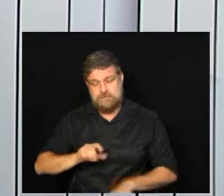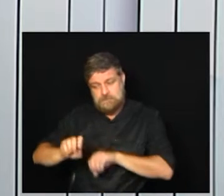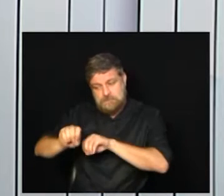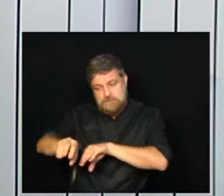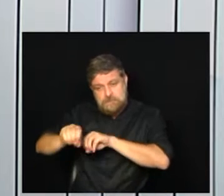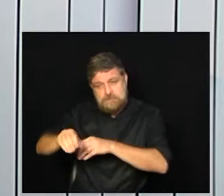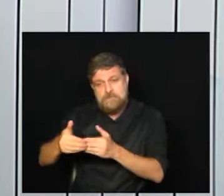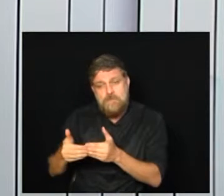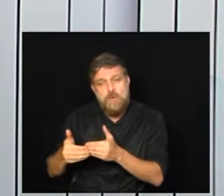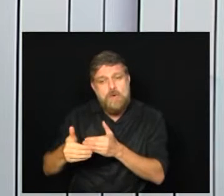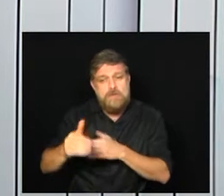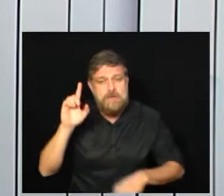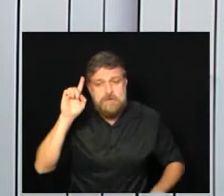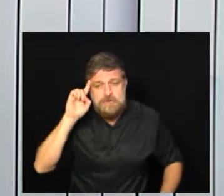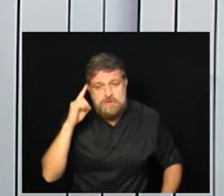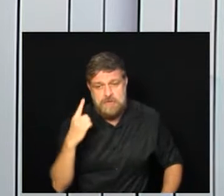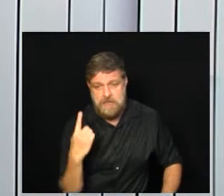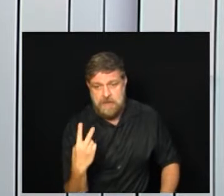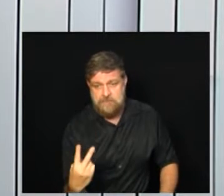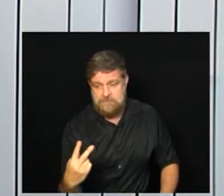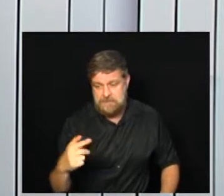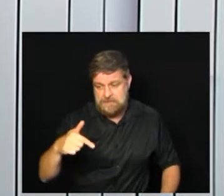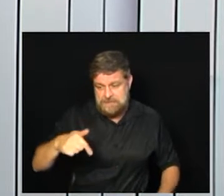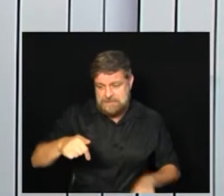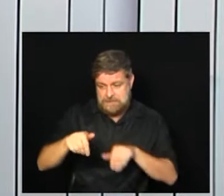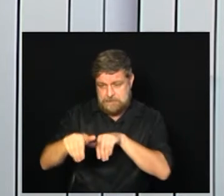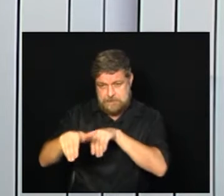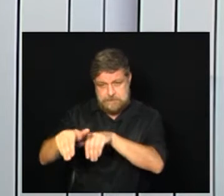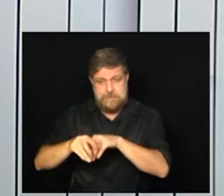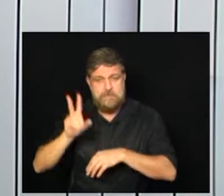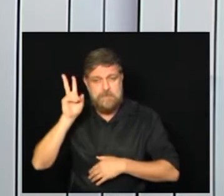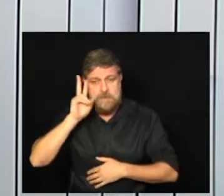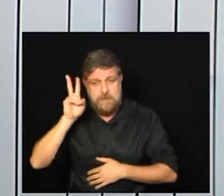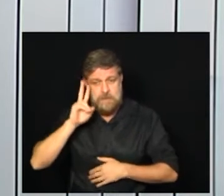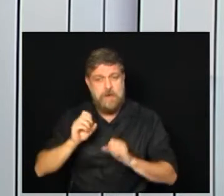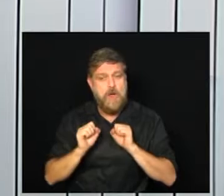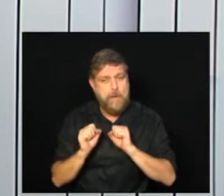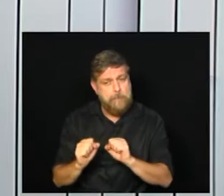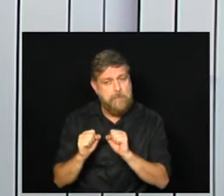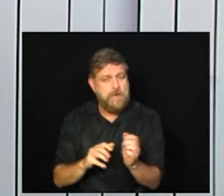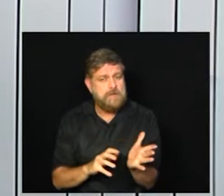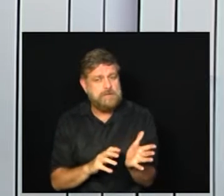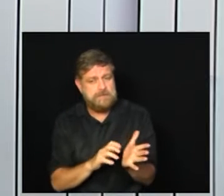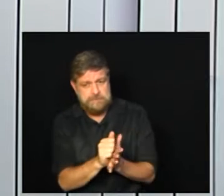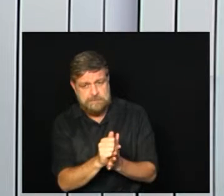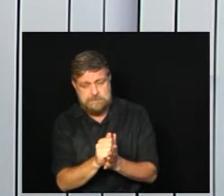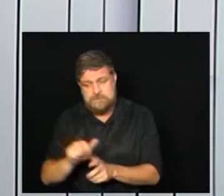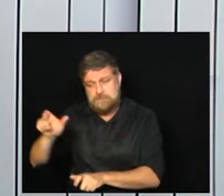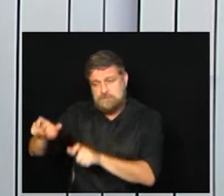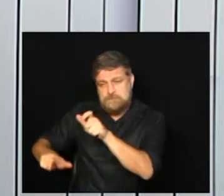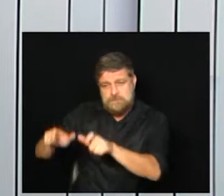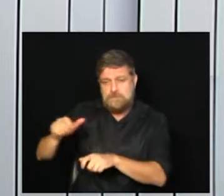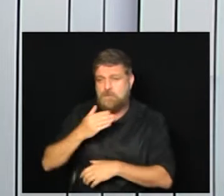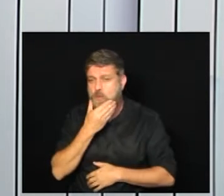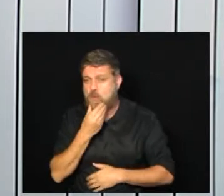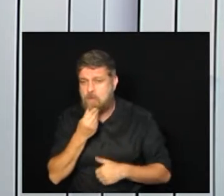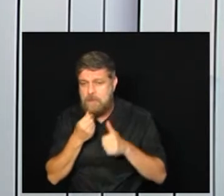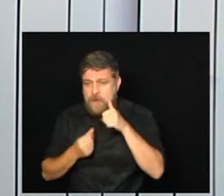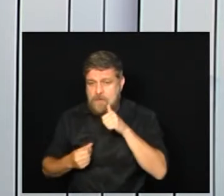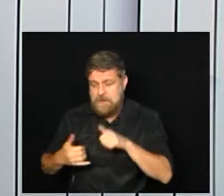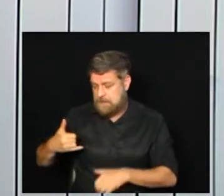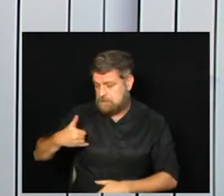terão início no dia 27 de setembro. Lembrando que podem se inscrever candidatos e candidatas que